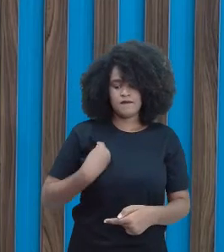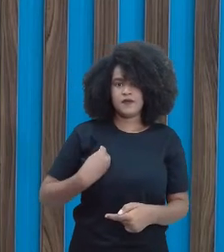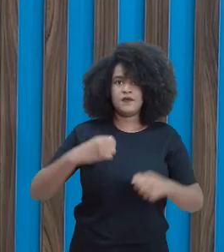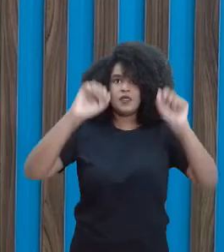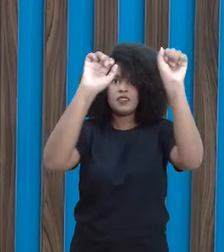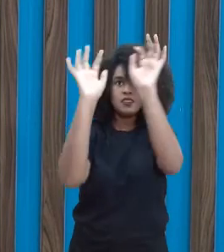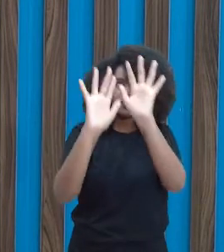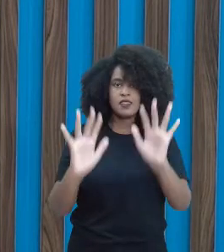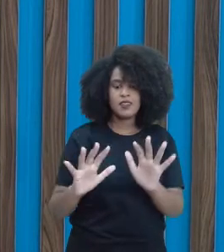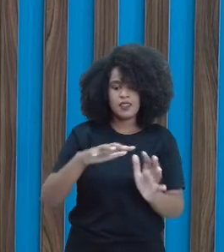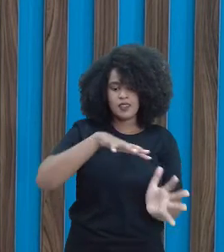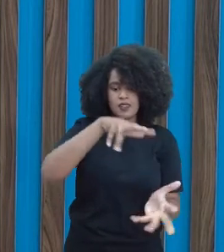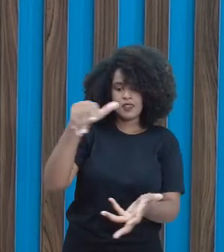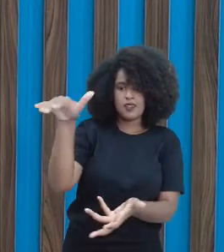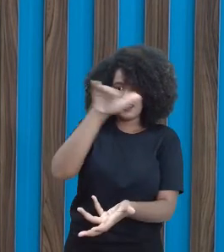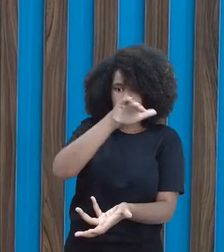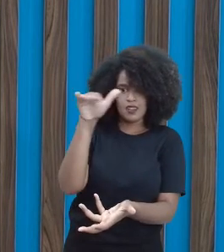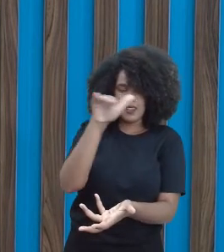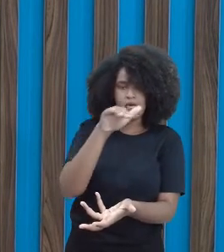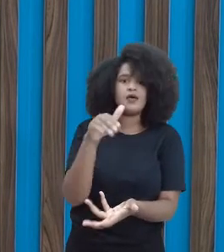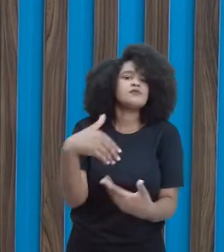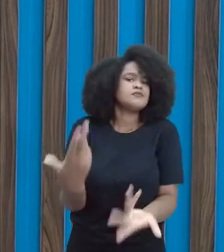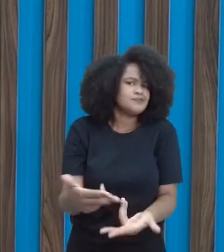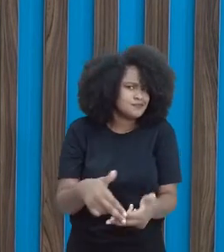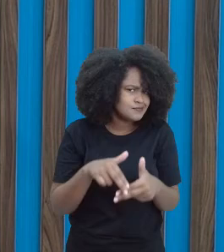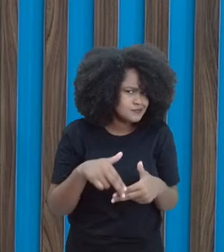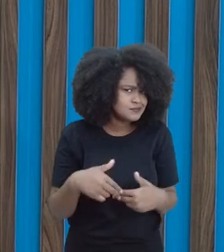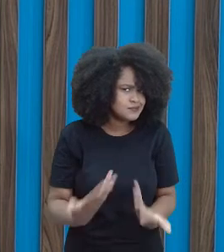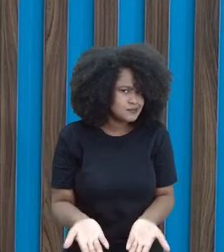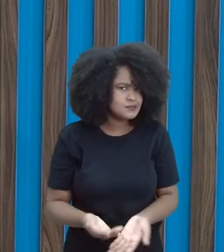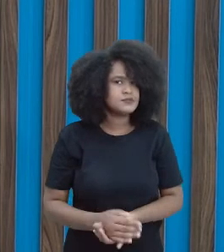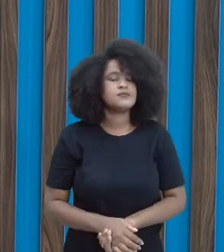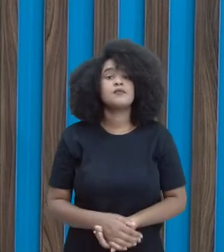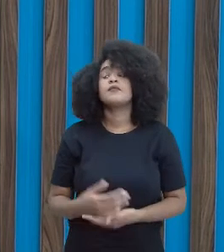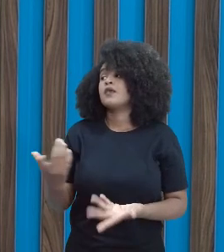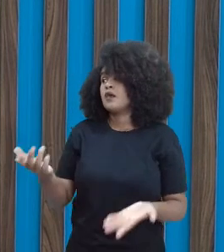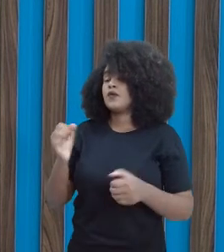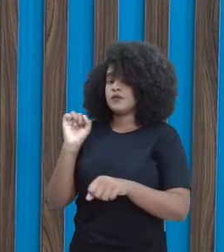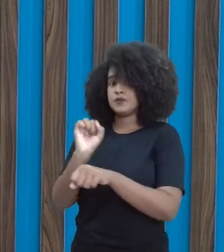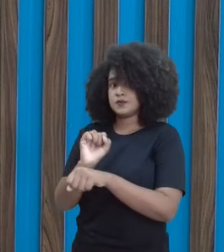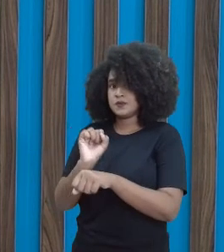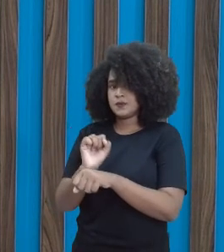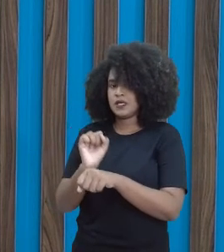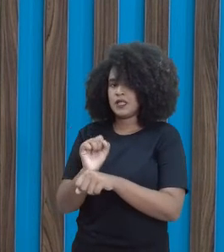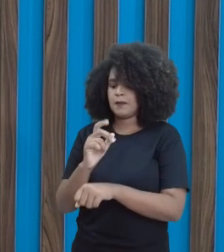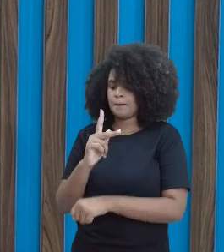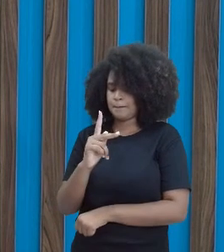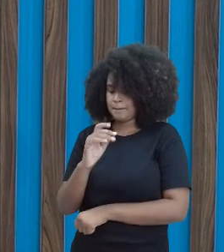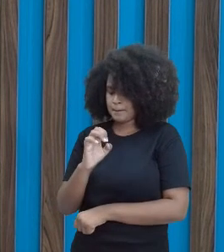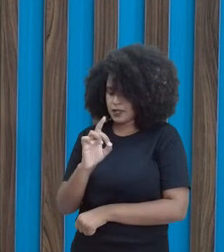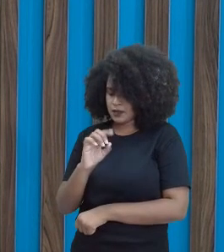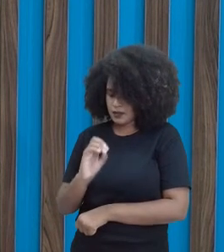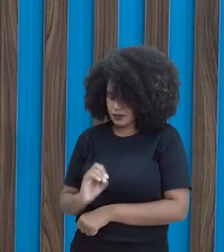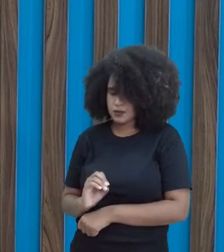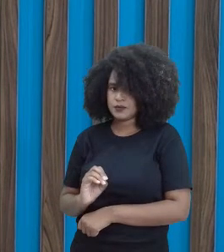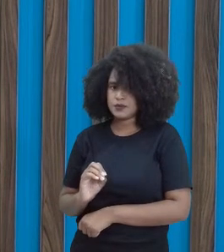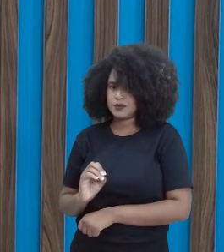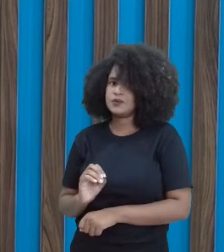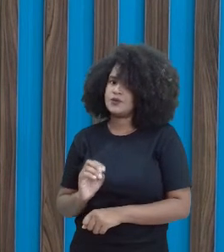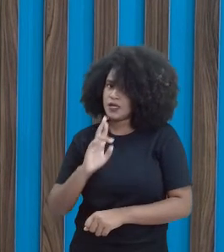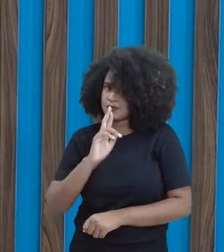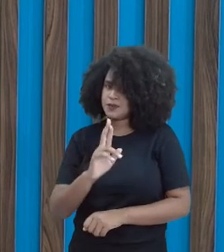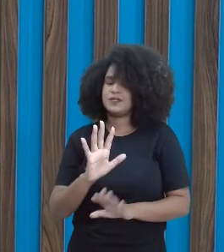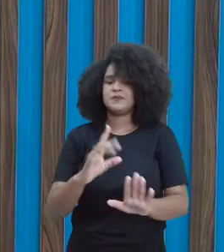esperar Pedro, o que é que ele vai botar para essa, né? Mas vou dar uma dica, porque essa tem uma bem parecida, Carol, que é a do gafanhoto,